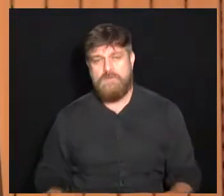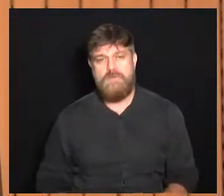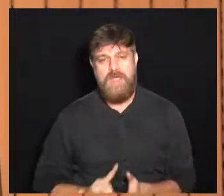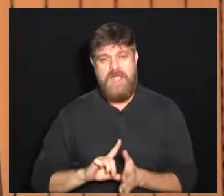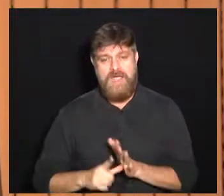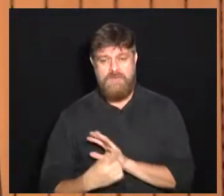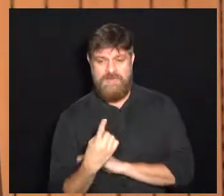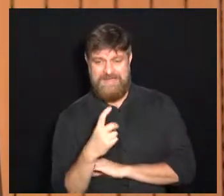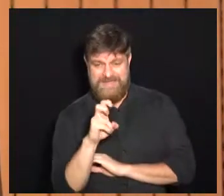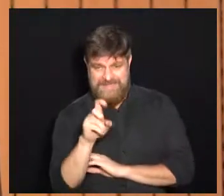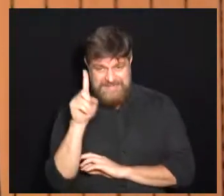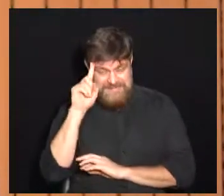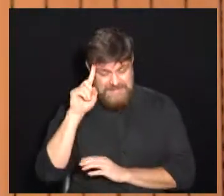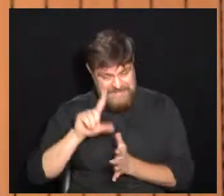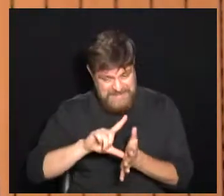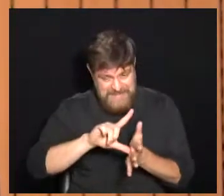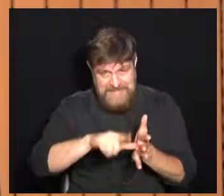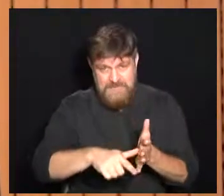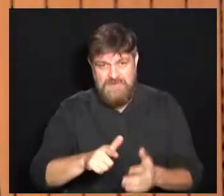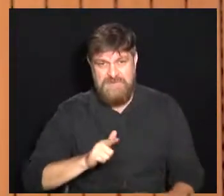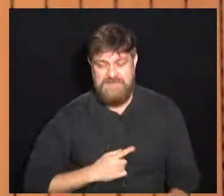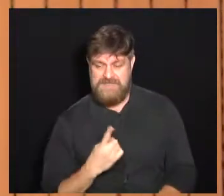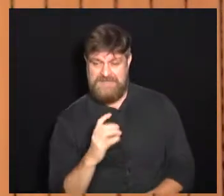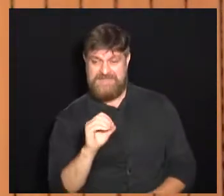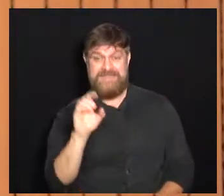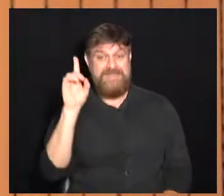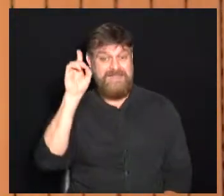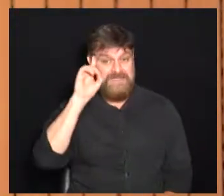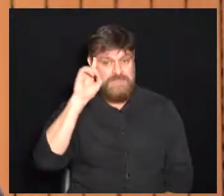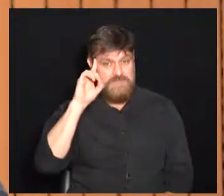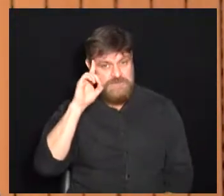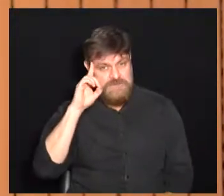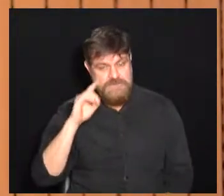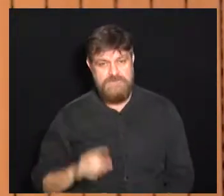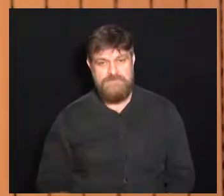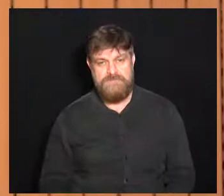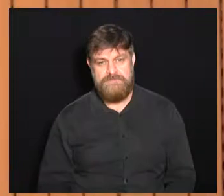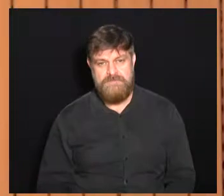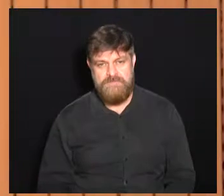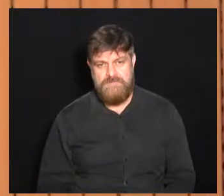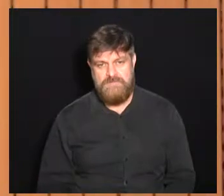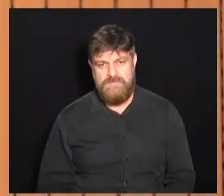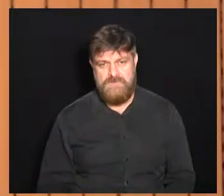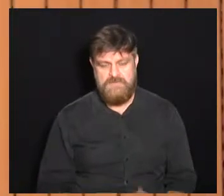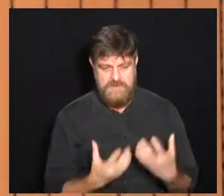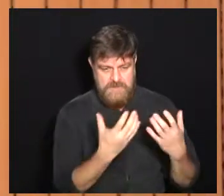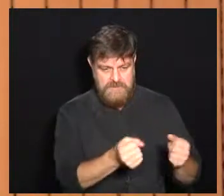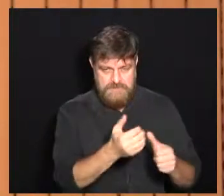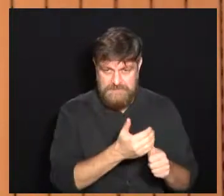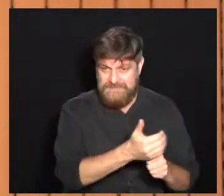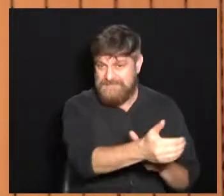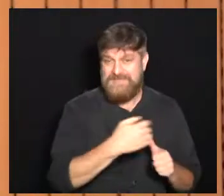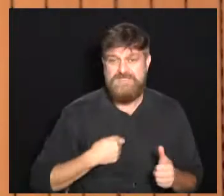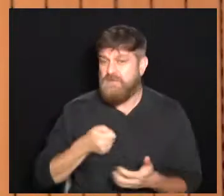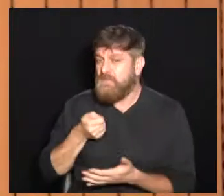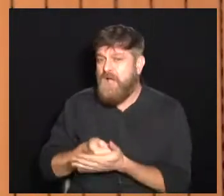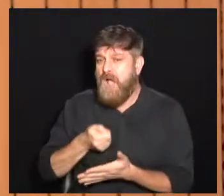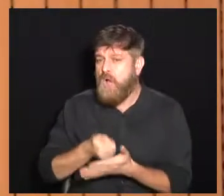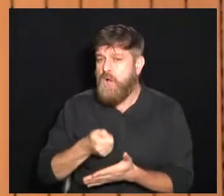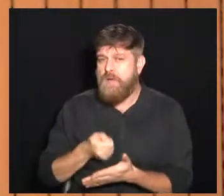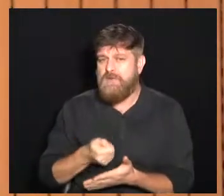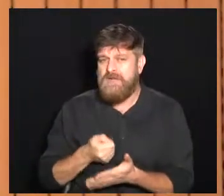desses 15 dias ainda tem mais 10 dias para poder assumir, e nós não podemos obrigar